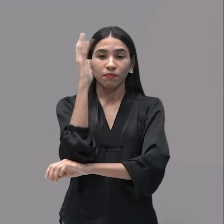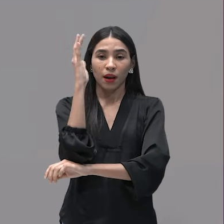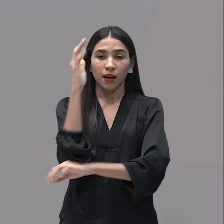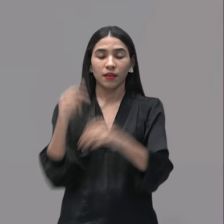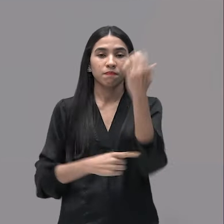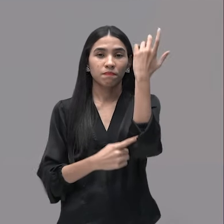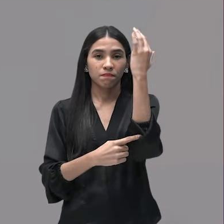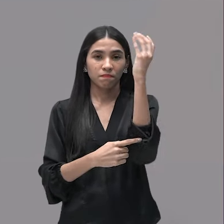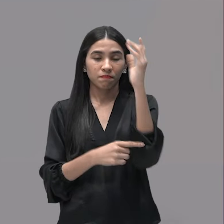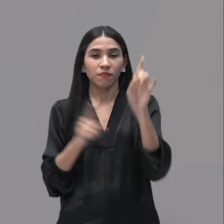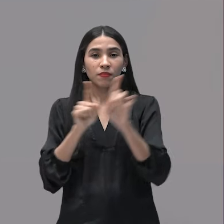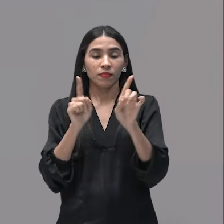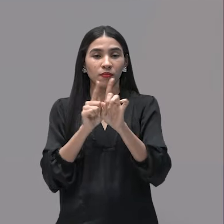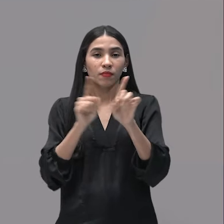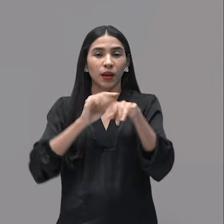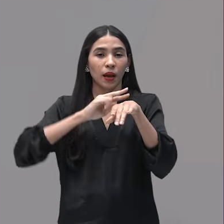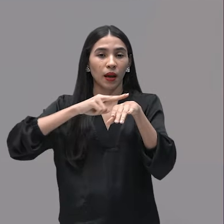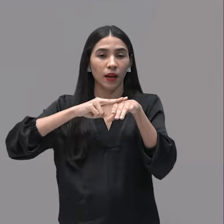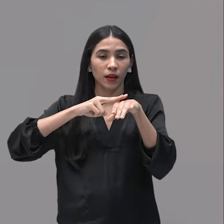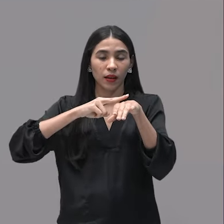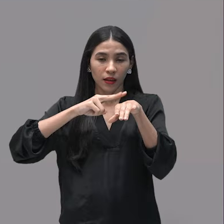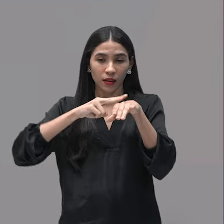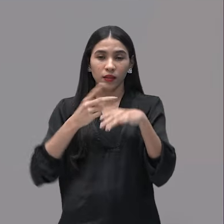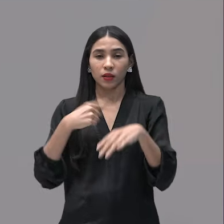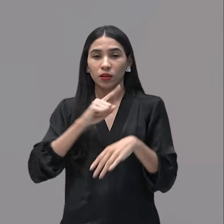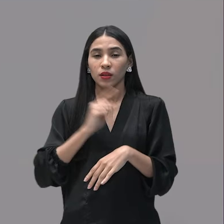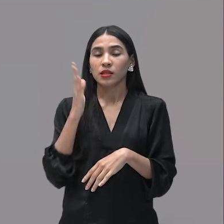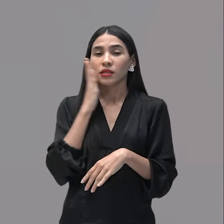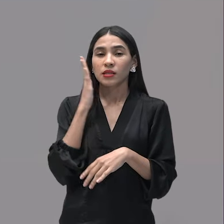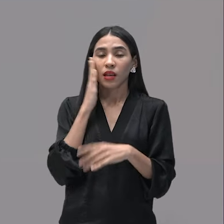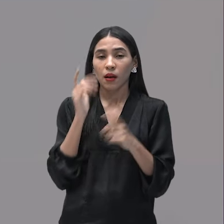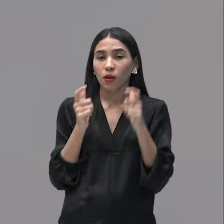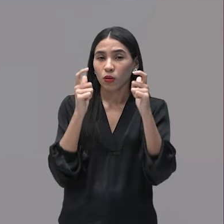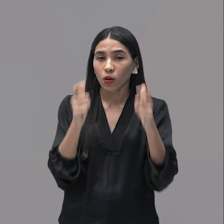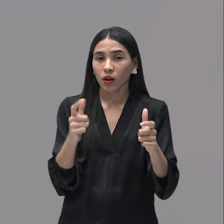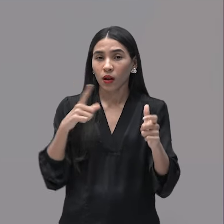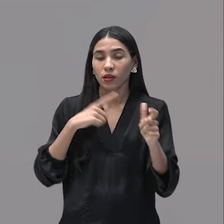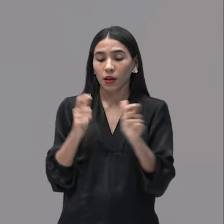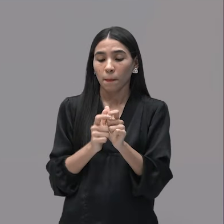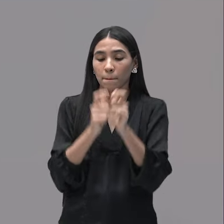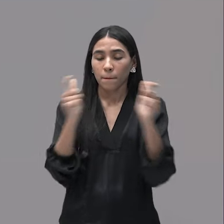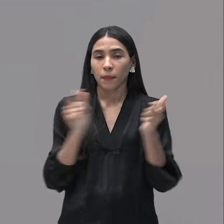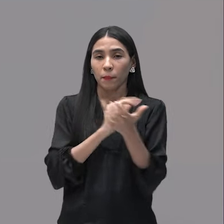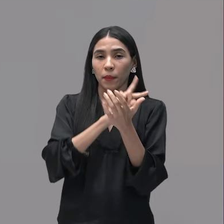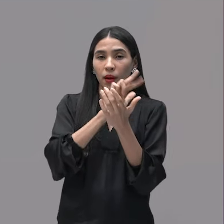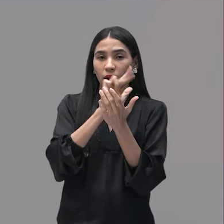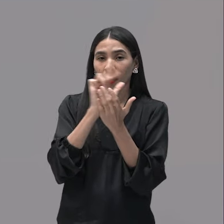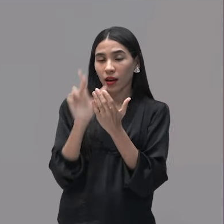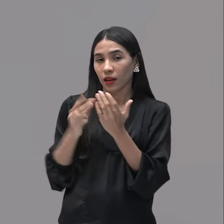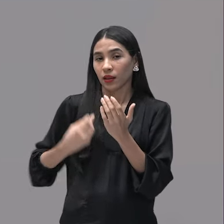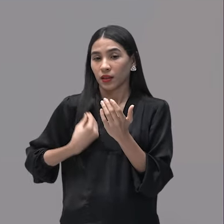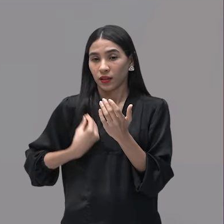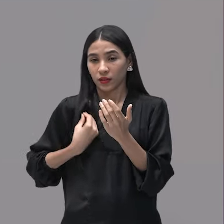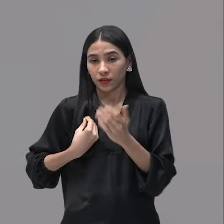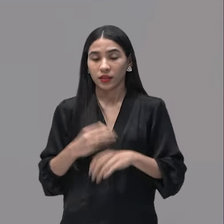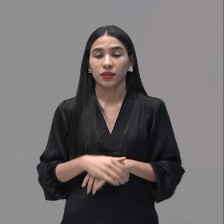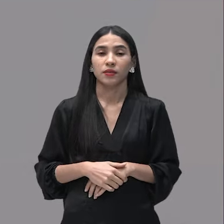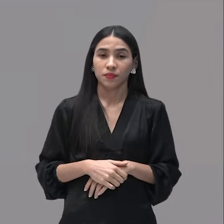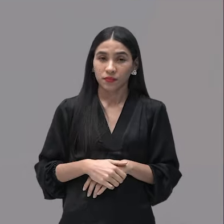plantas, de vegetação, a gente sabe que nesse ambiente existe uma grande biodiversidade, e dentro dessa